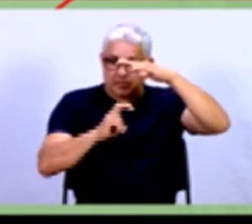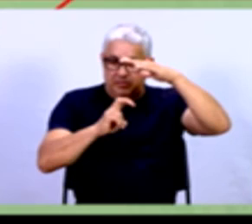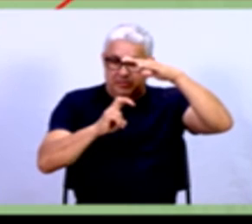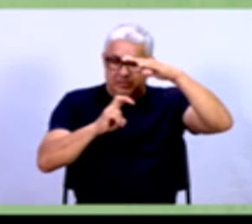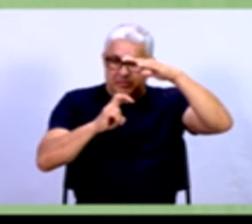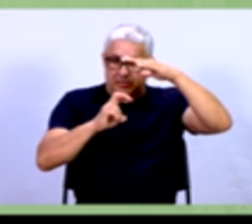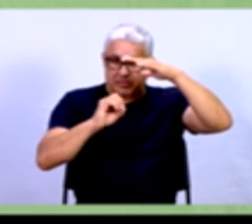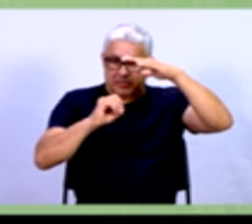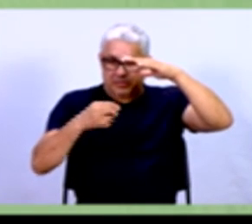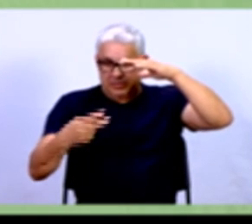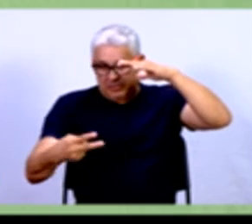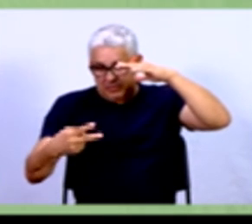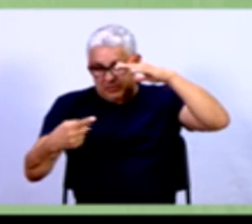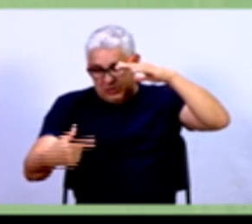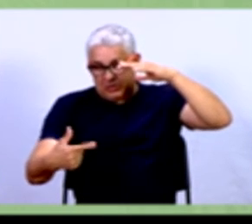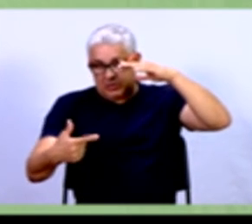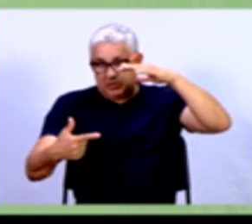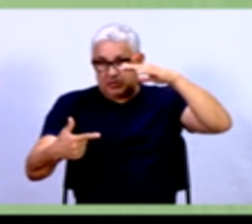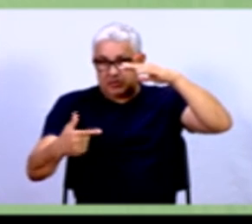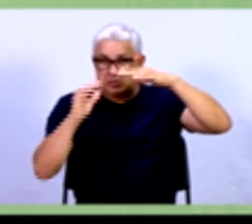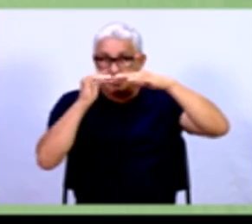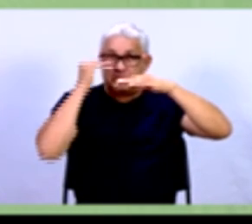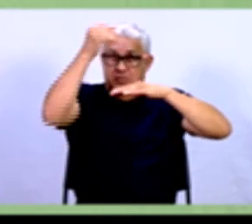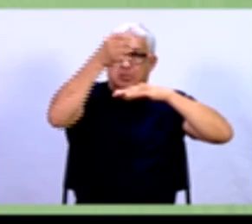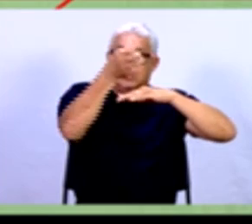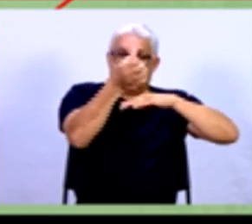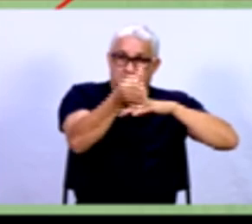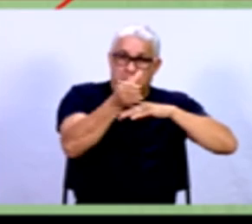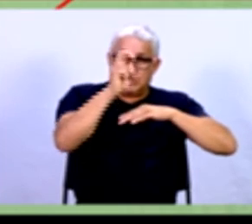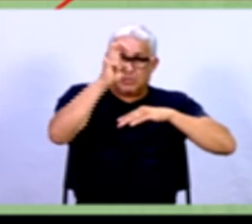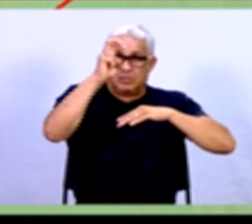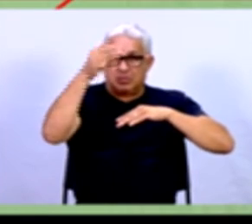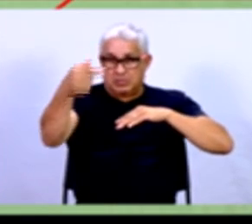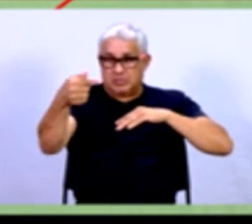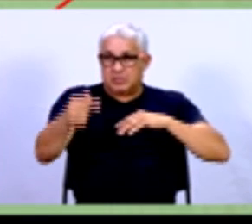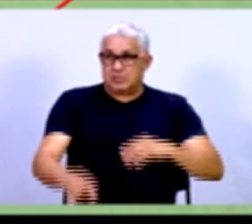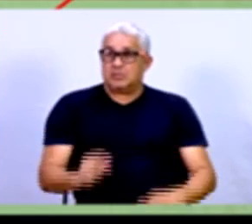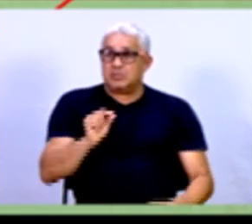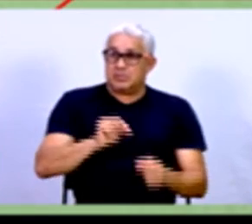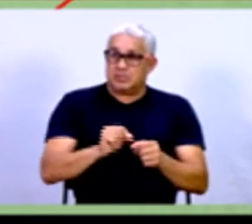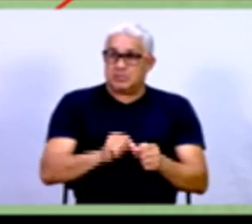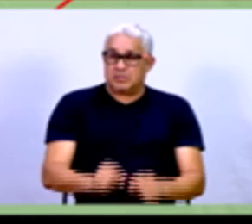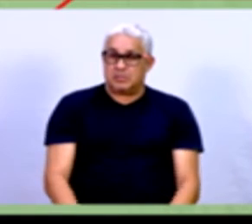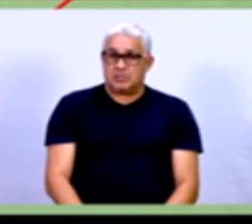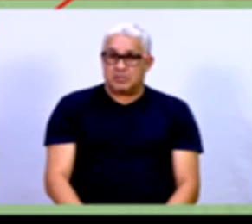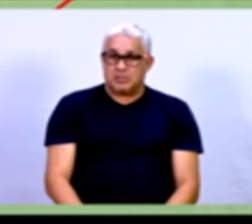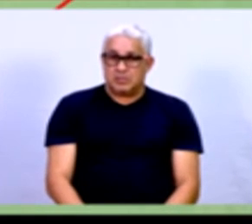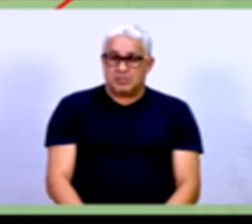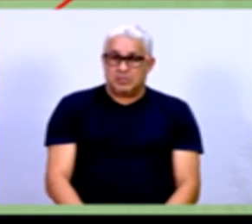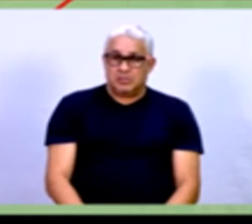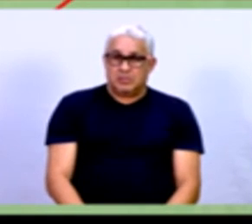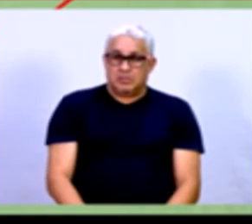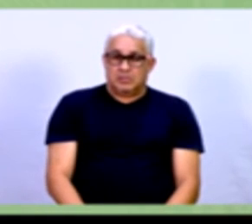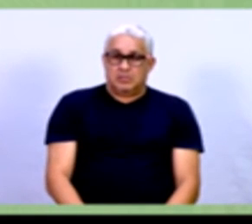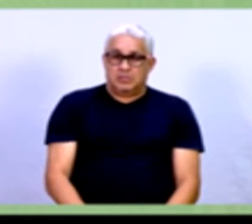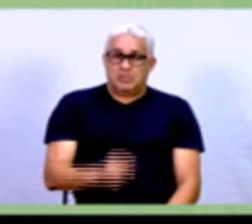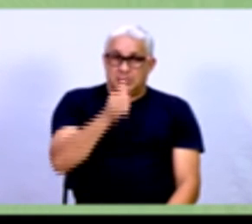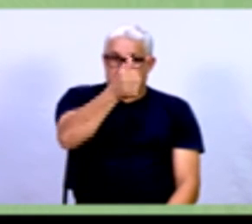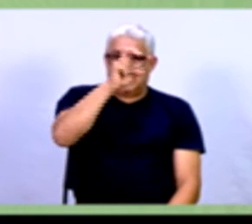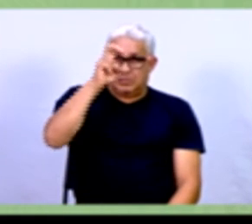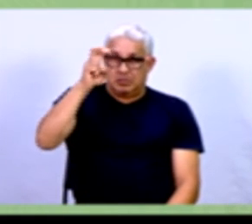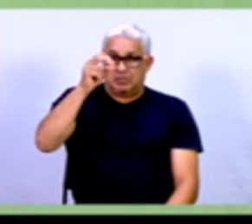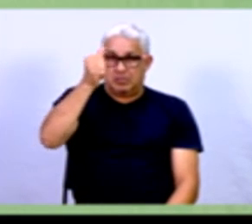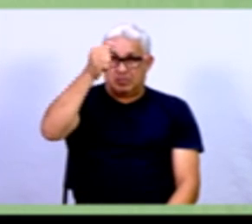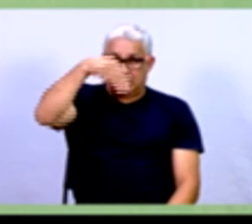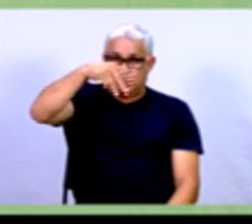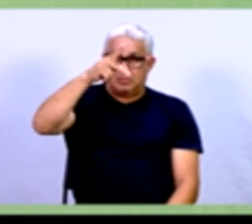superior 657. Então, tá aqui. Aí, o que a gente vai fazer? A gente já viu que a nossa amplitude é 155. Então, a gente vai